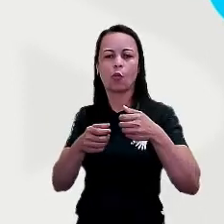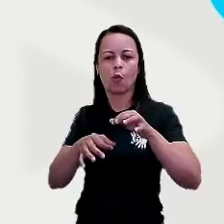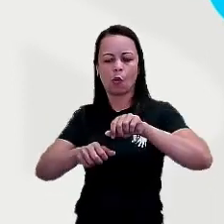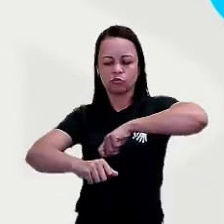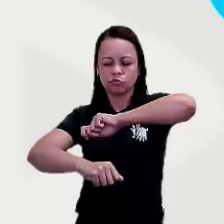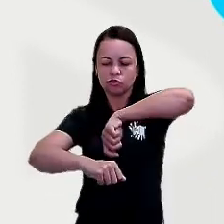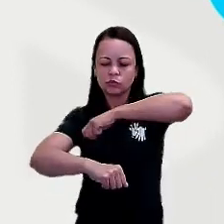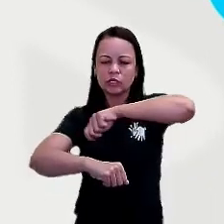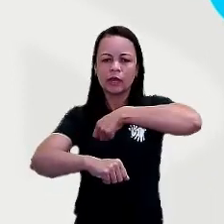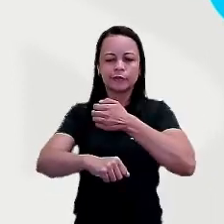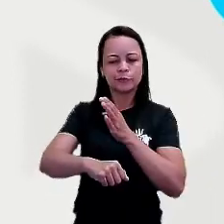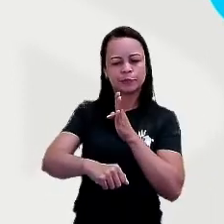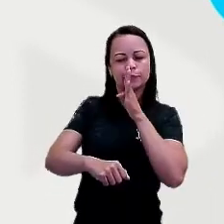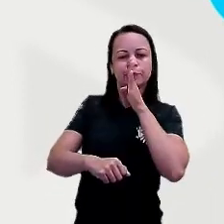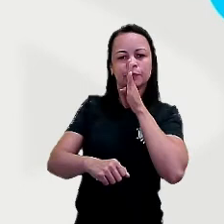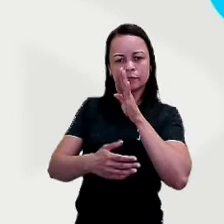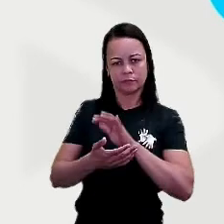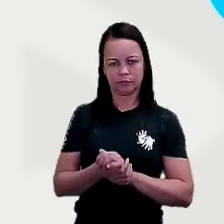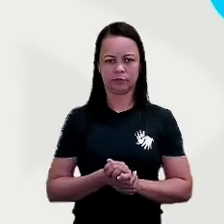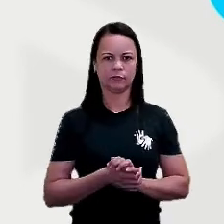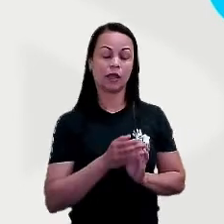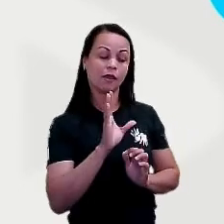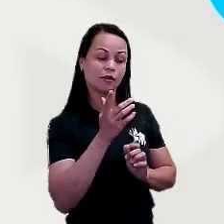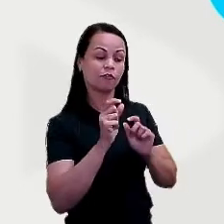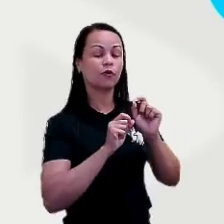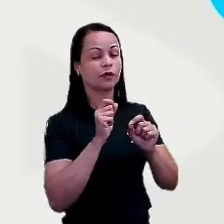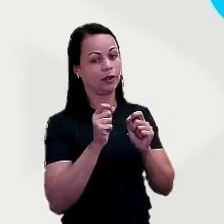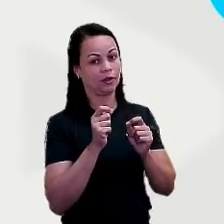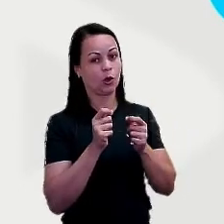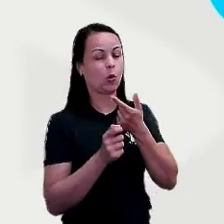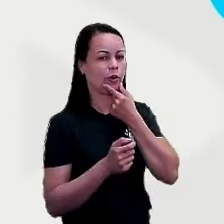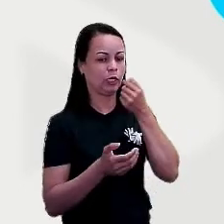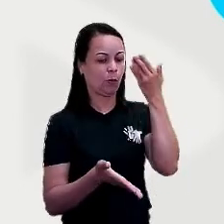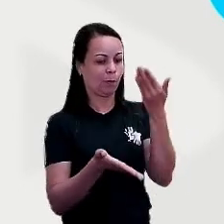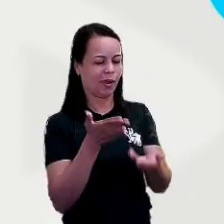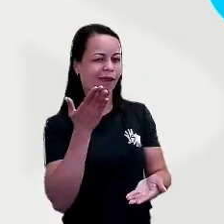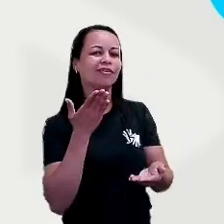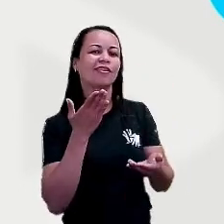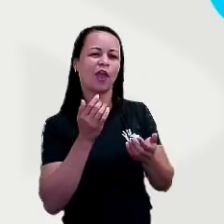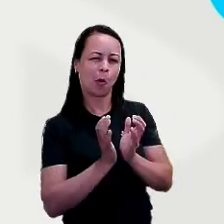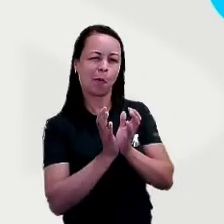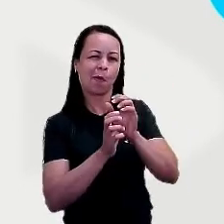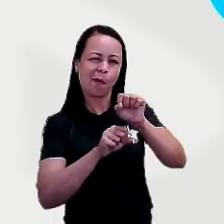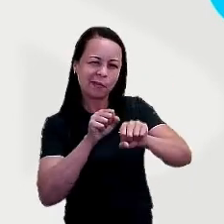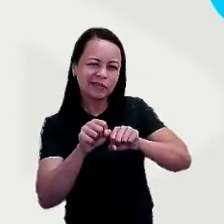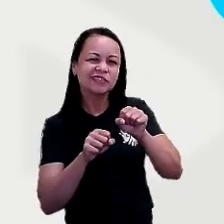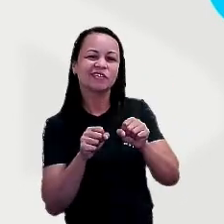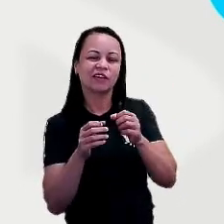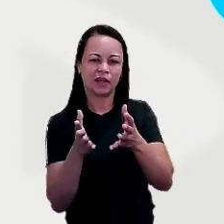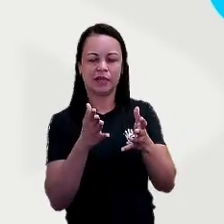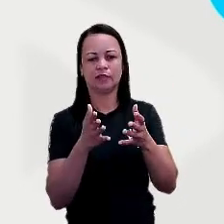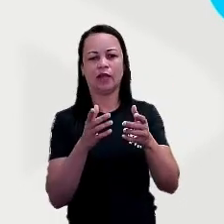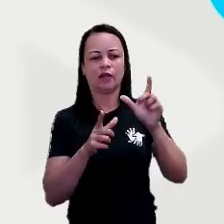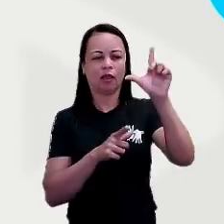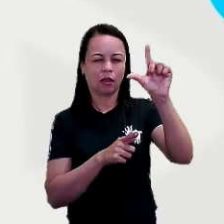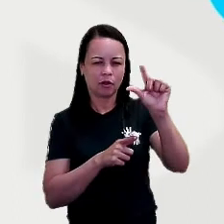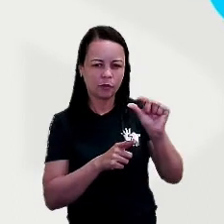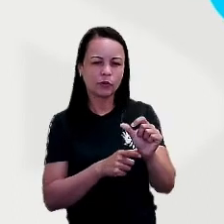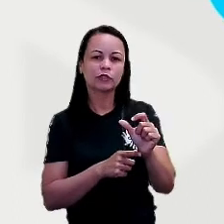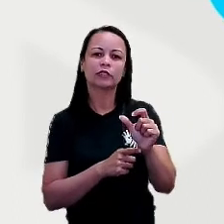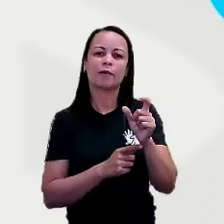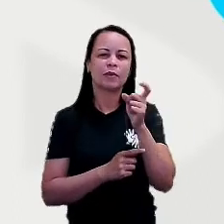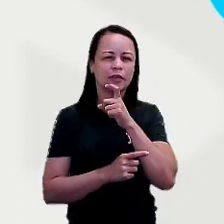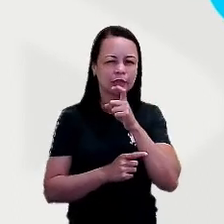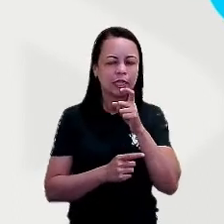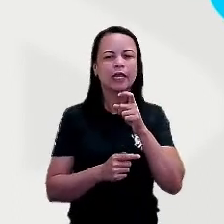jantar em silêncio. Resultado, né? Felipe deixou de ganhar o prêmio. Então, ele começou a reduzir suas mentiras, até que um